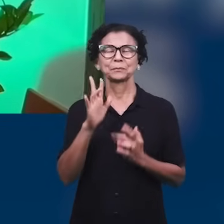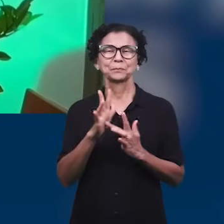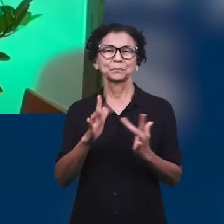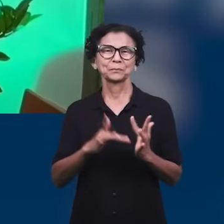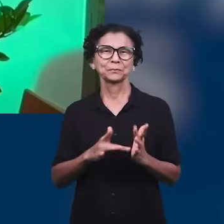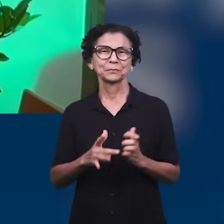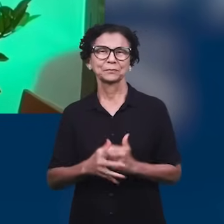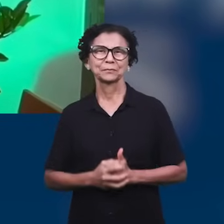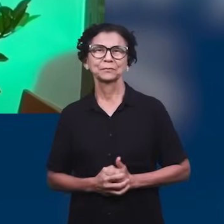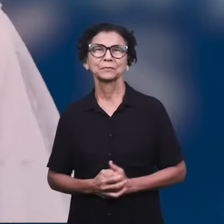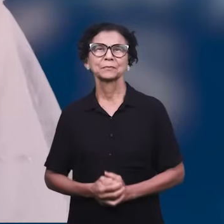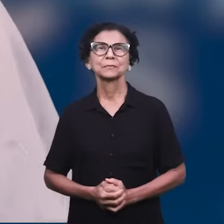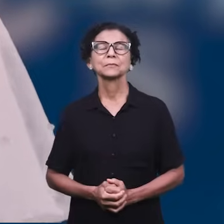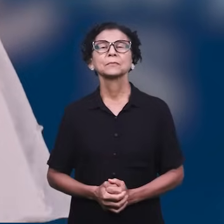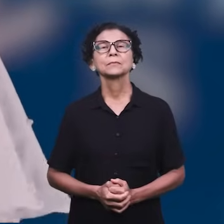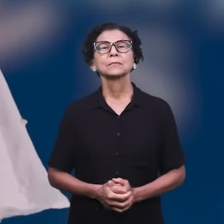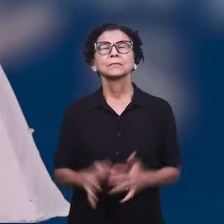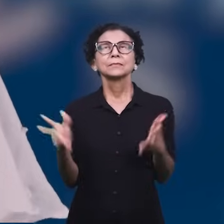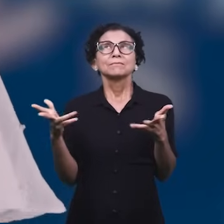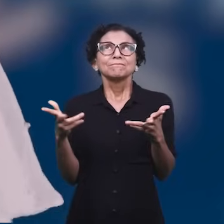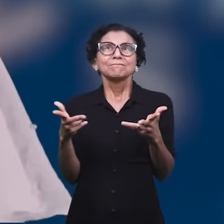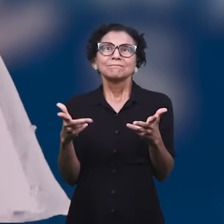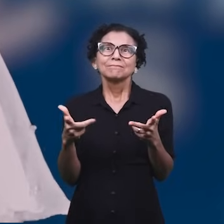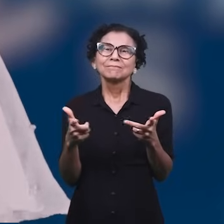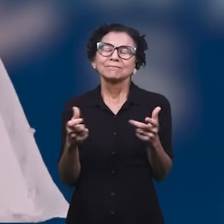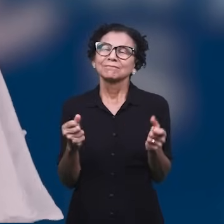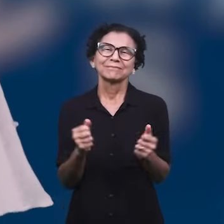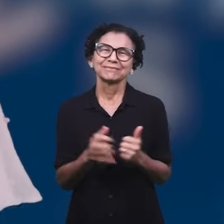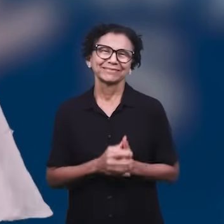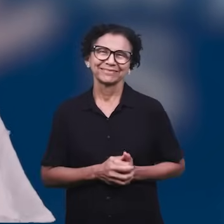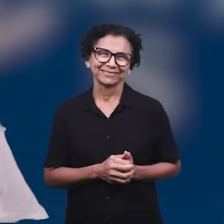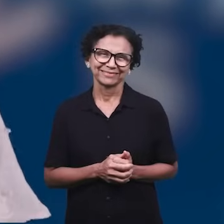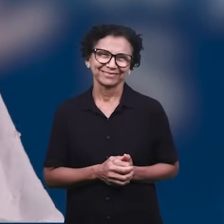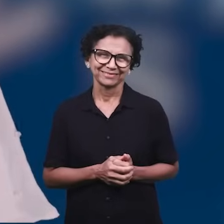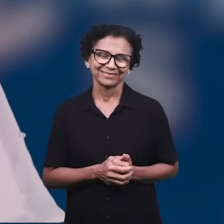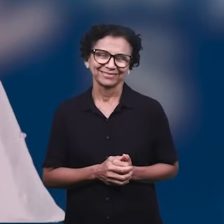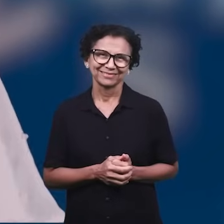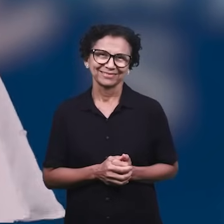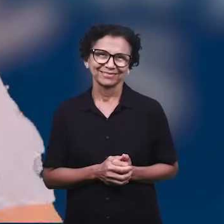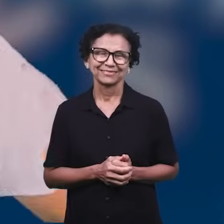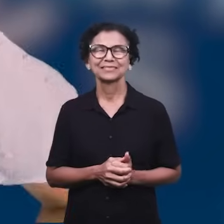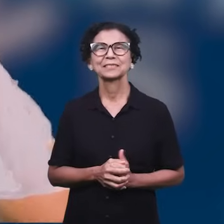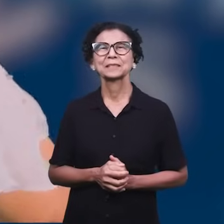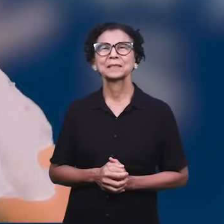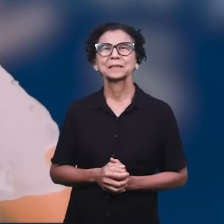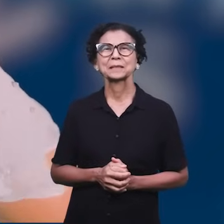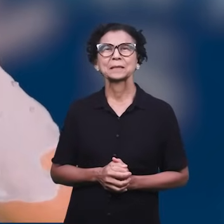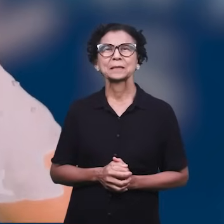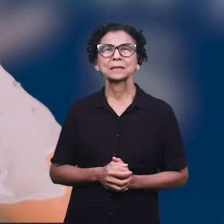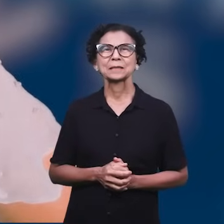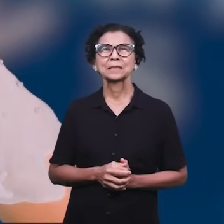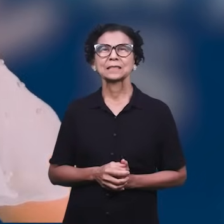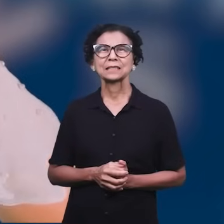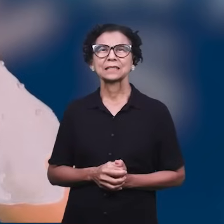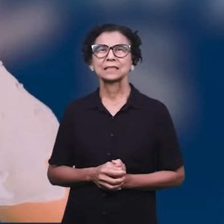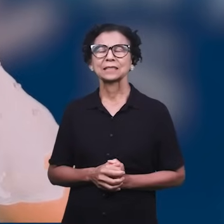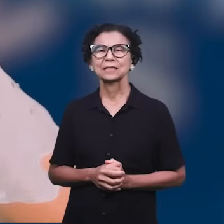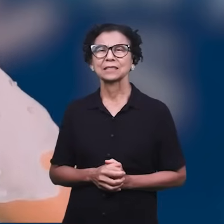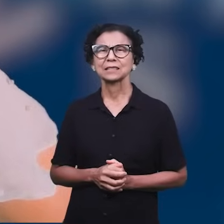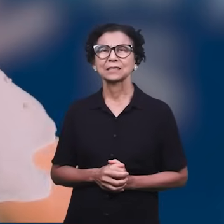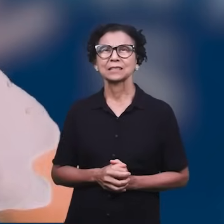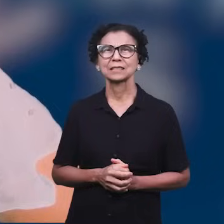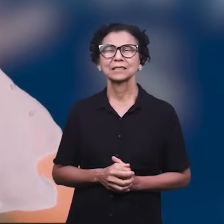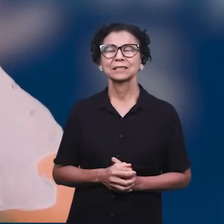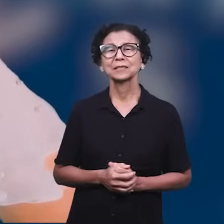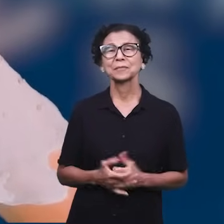Amém. Jesus. Amém. Glória a Deus. Que maravilha, meus irmãos, tudo que temos vivido aqui na região norte. Esse bordão parece repetitivo,